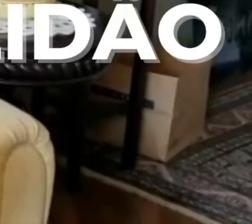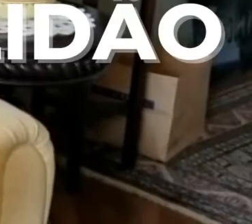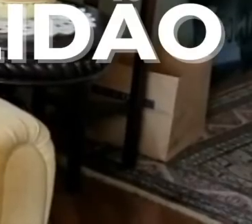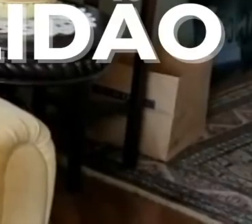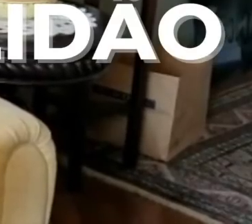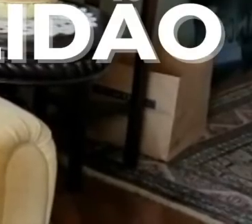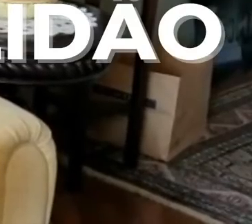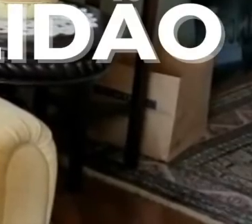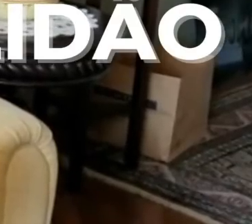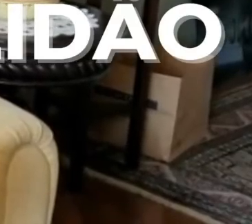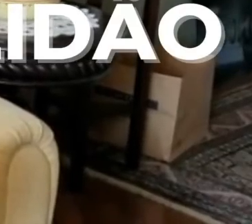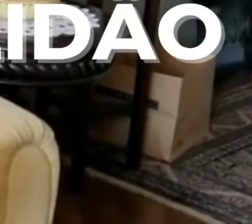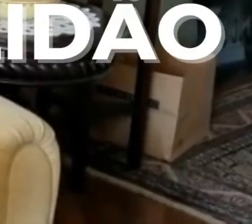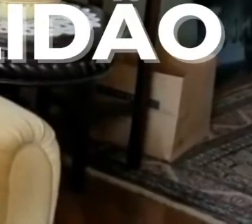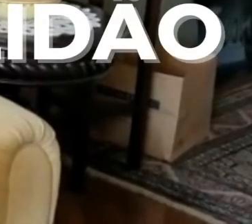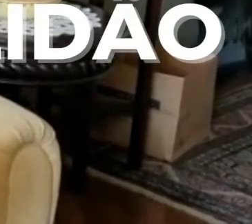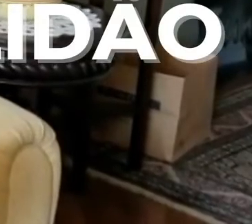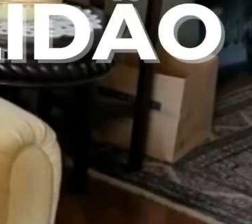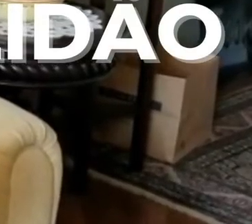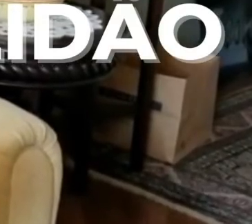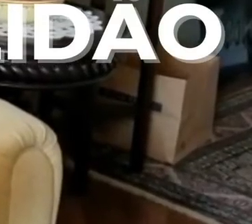Solidão.